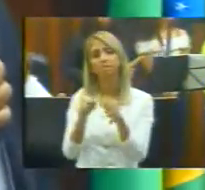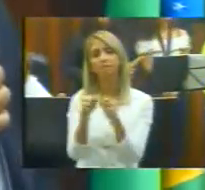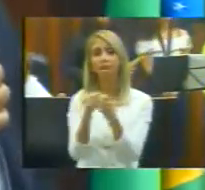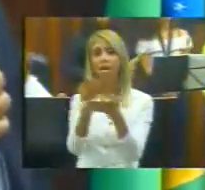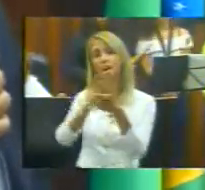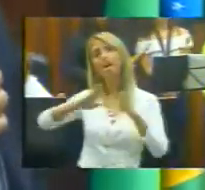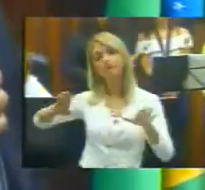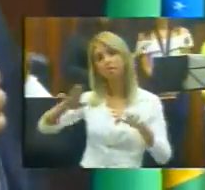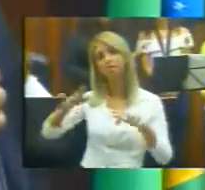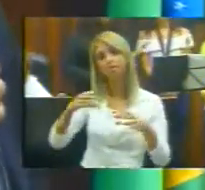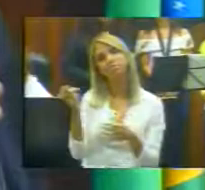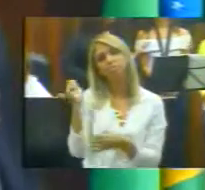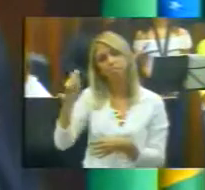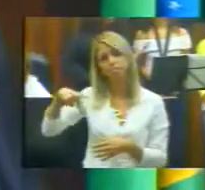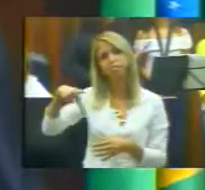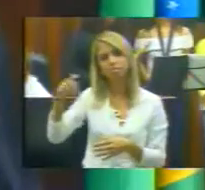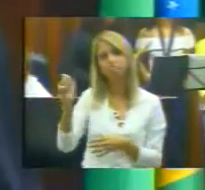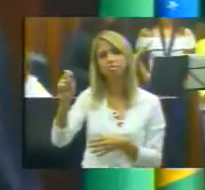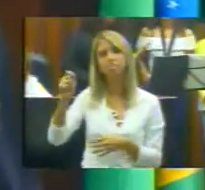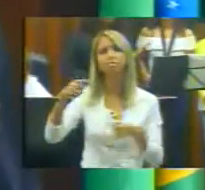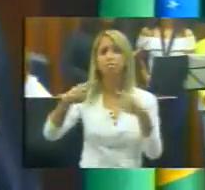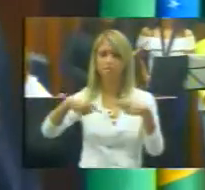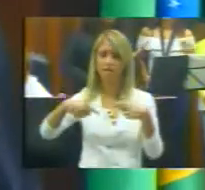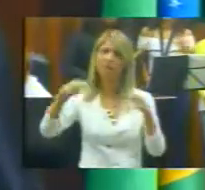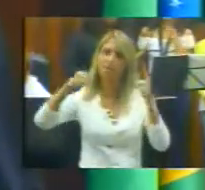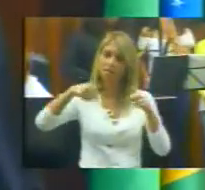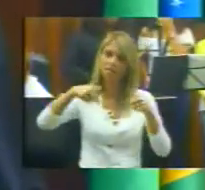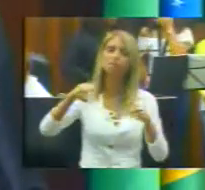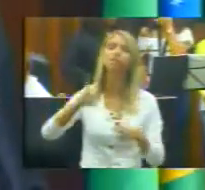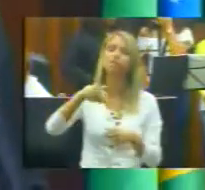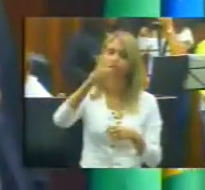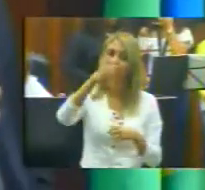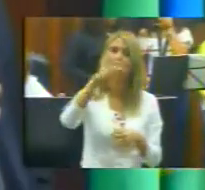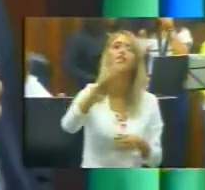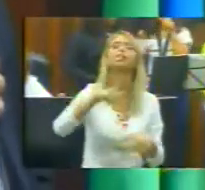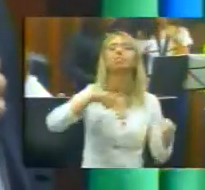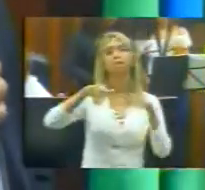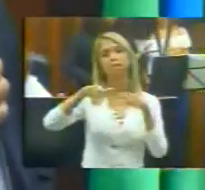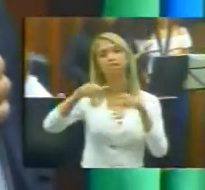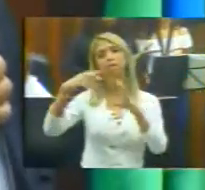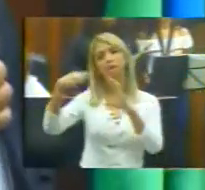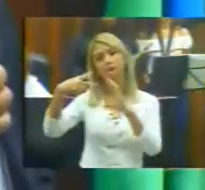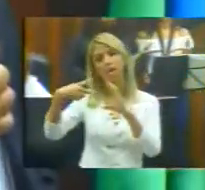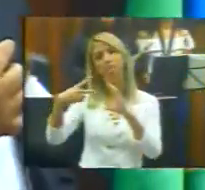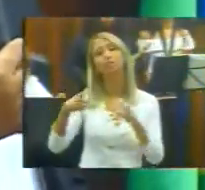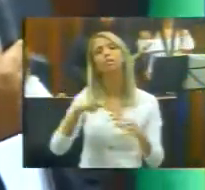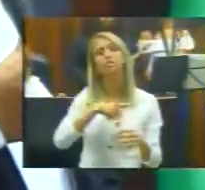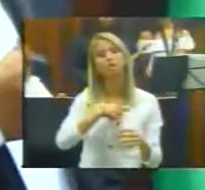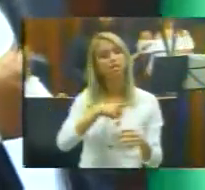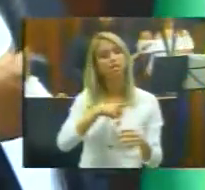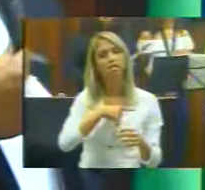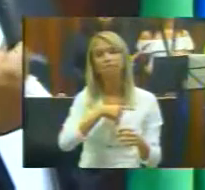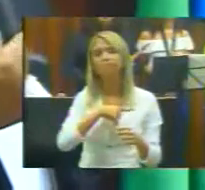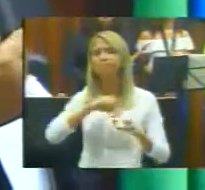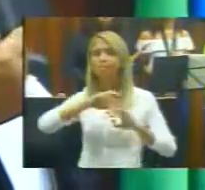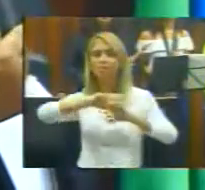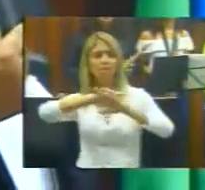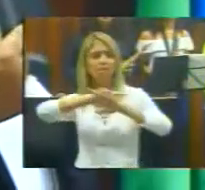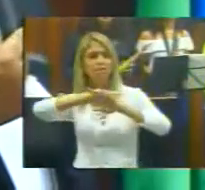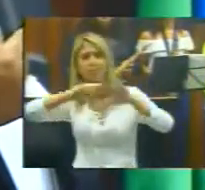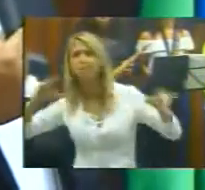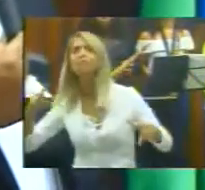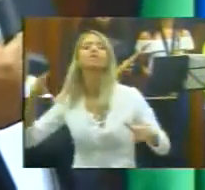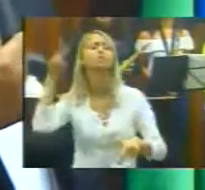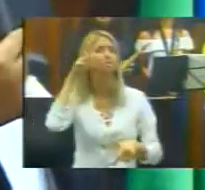encerrar minha vida pública, me dedicando a esta casa, que é uma casa que tem muito a contribuir com a história